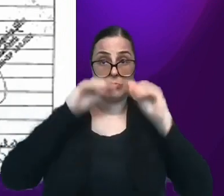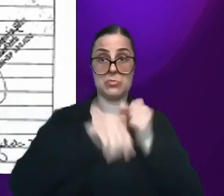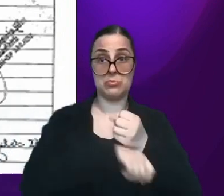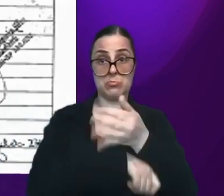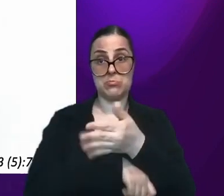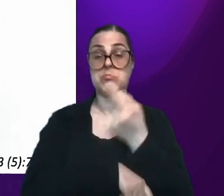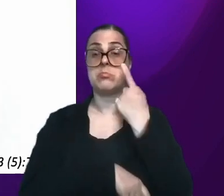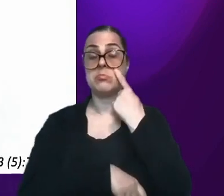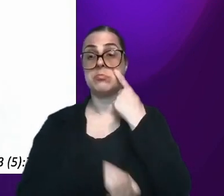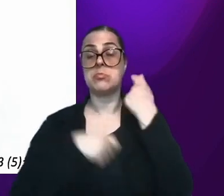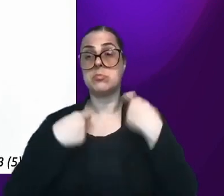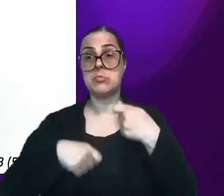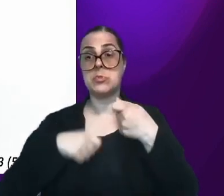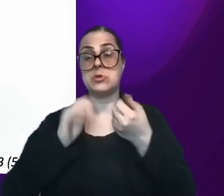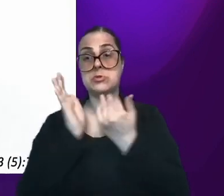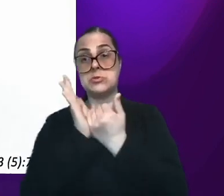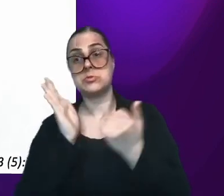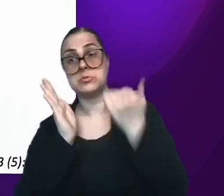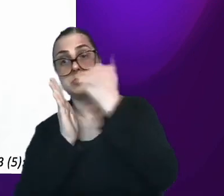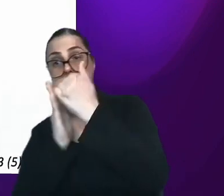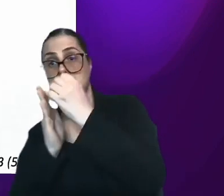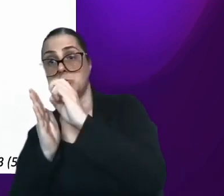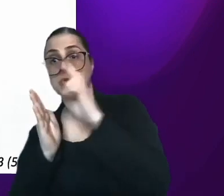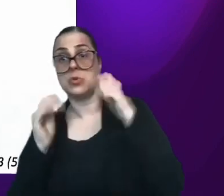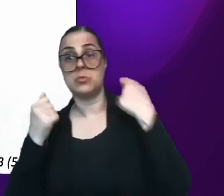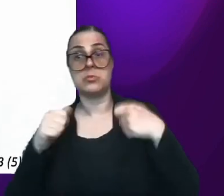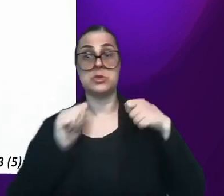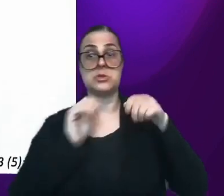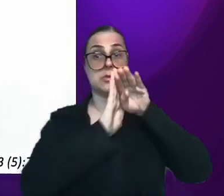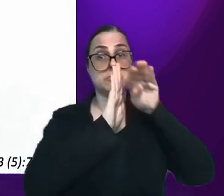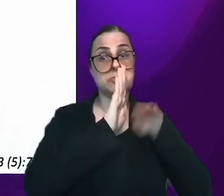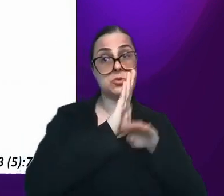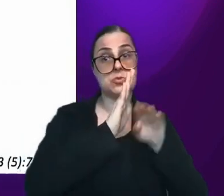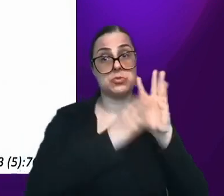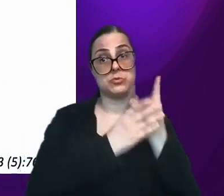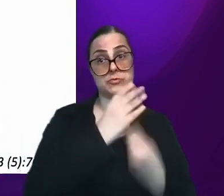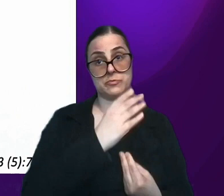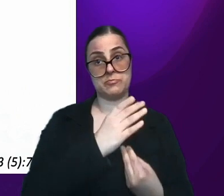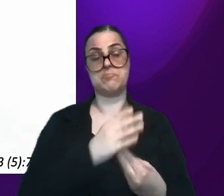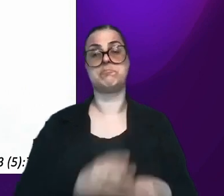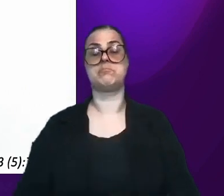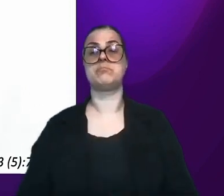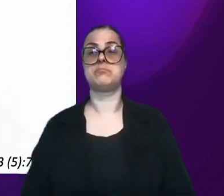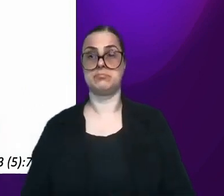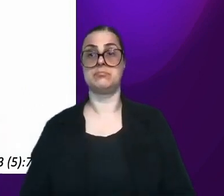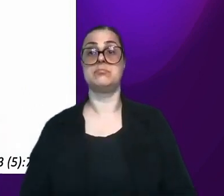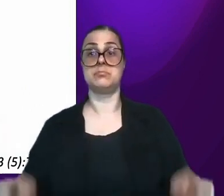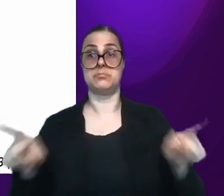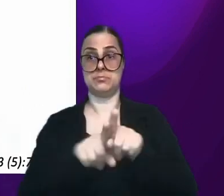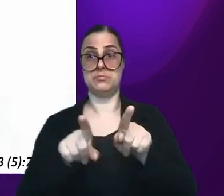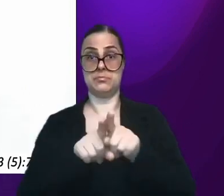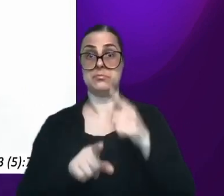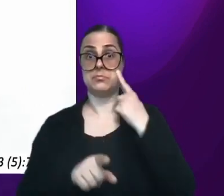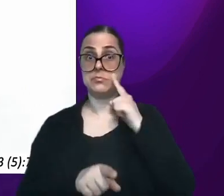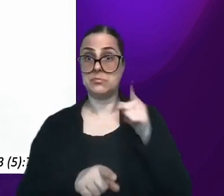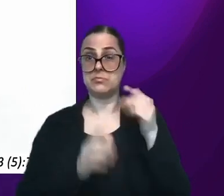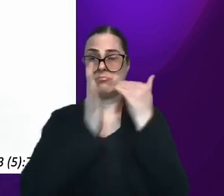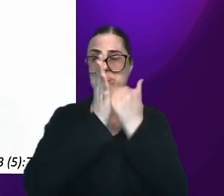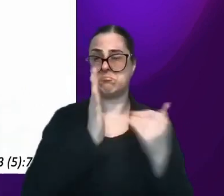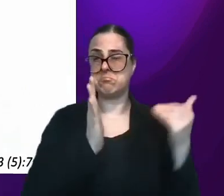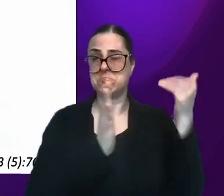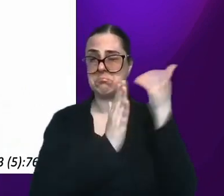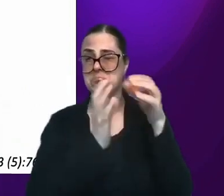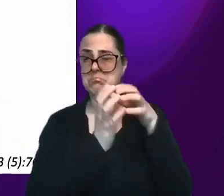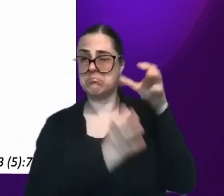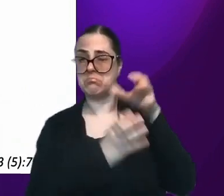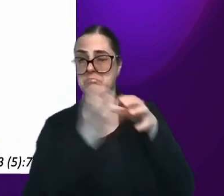aumento ou redução da ultrafiltração. Importante que a gente está de um lado aqui de excesso de volume, né, em pacientes